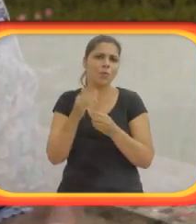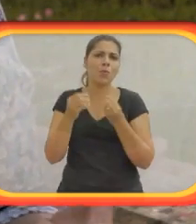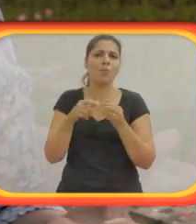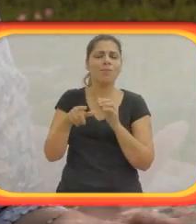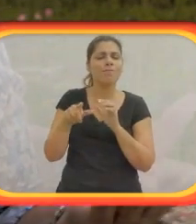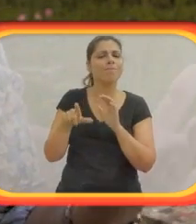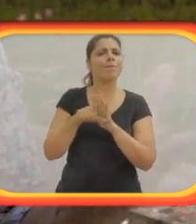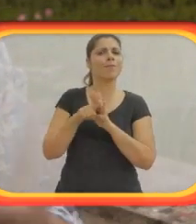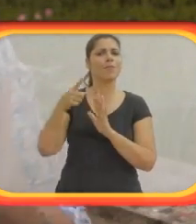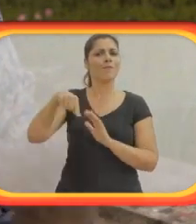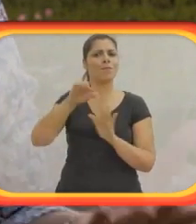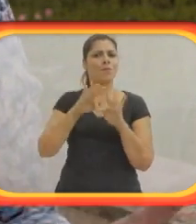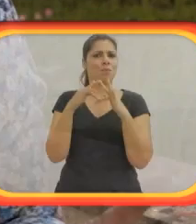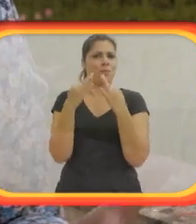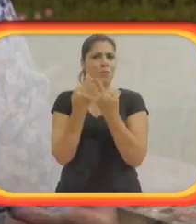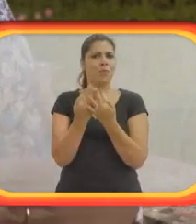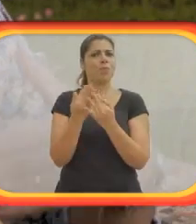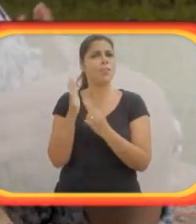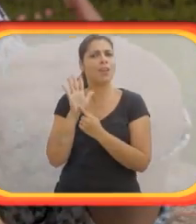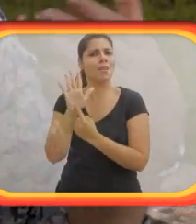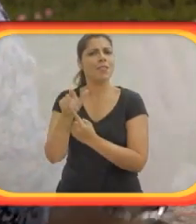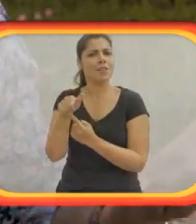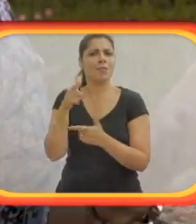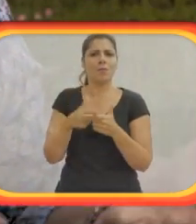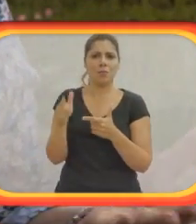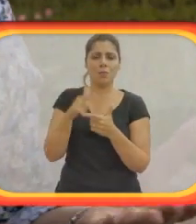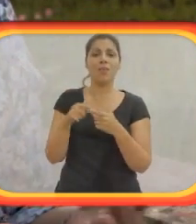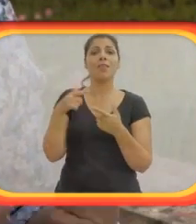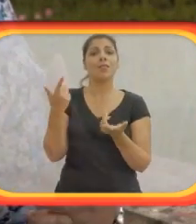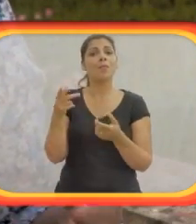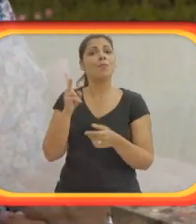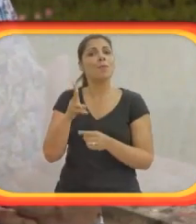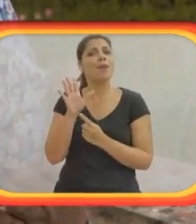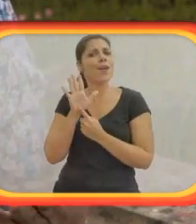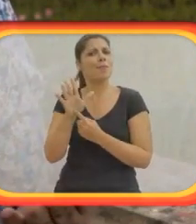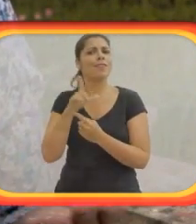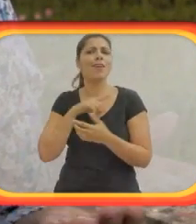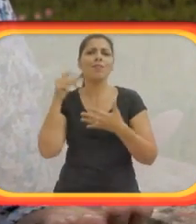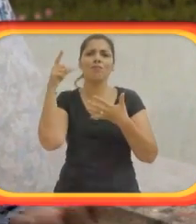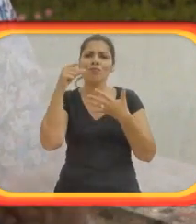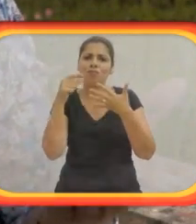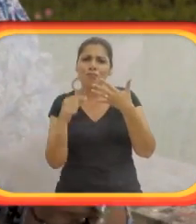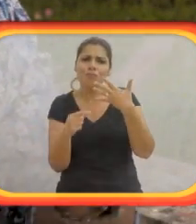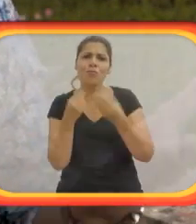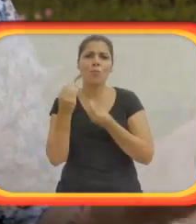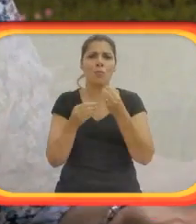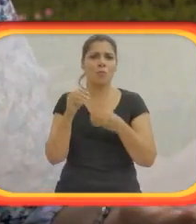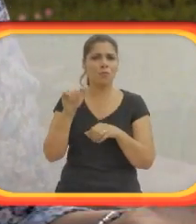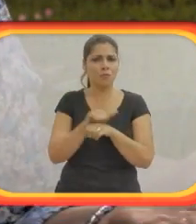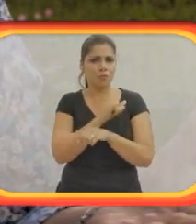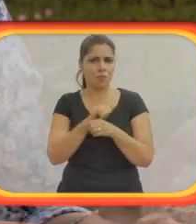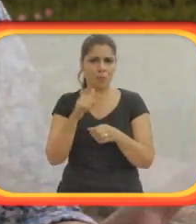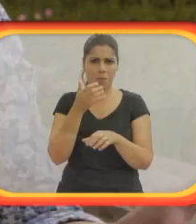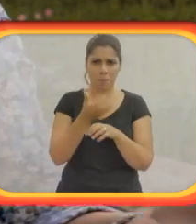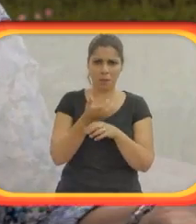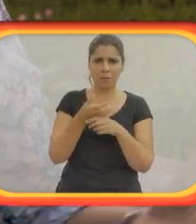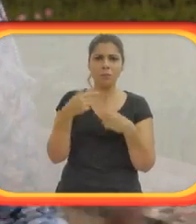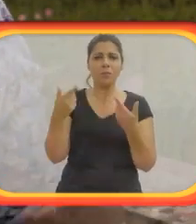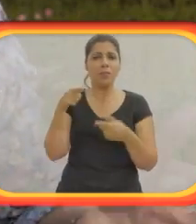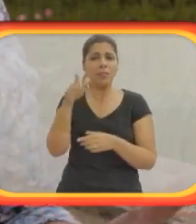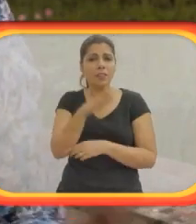lidar com essa família, como apresentar esse problema e até mesmo apresentar opções, né,